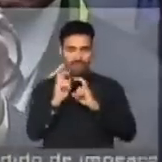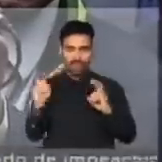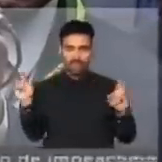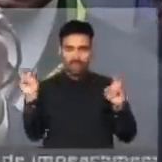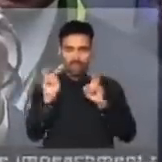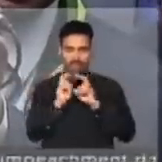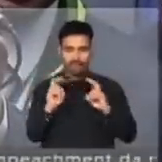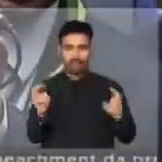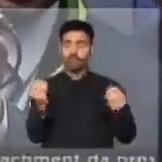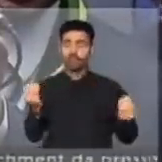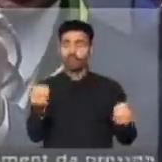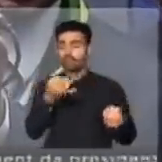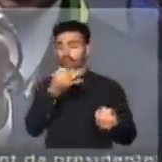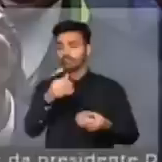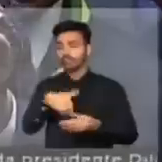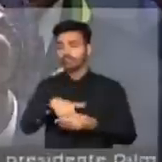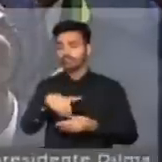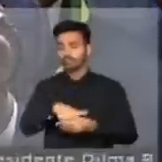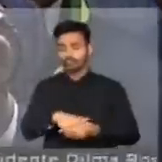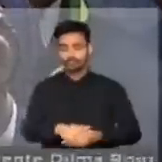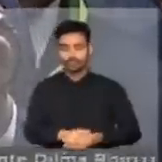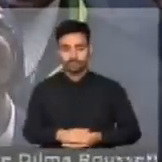como vota, deputado?